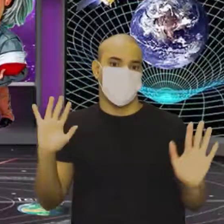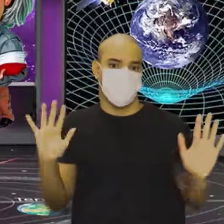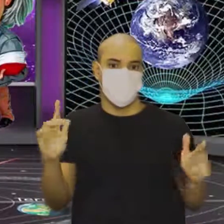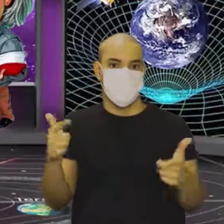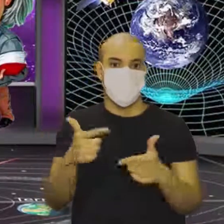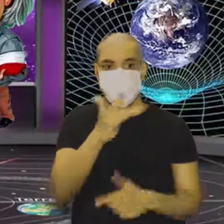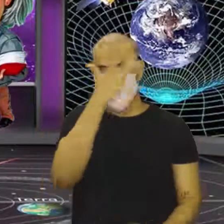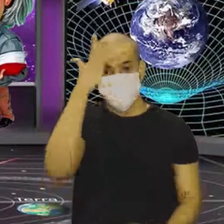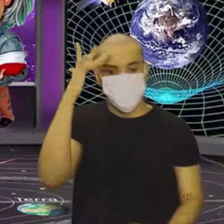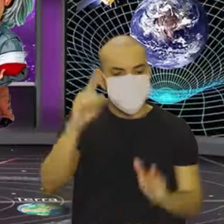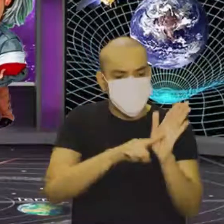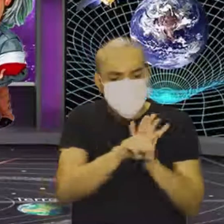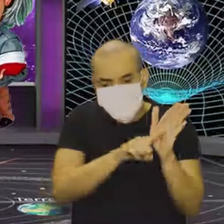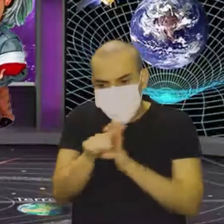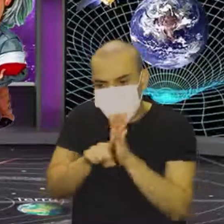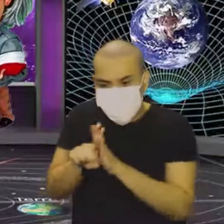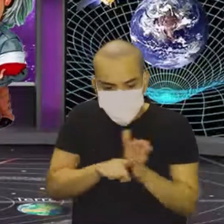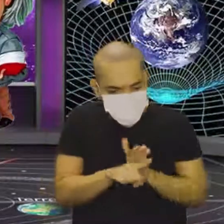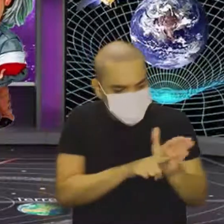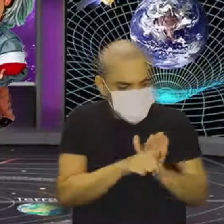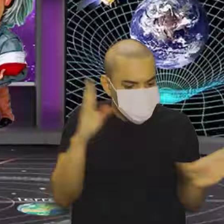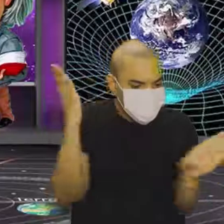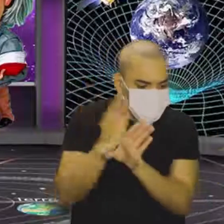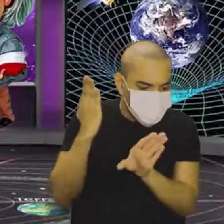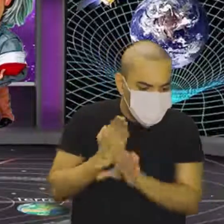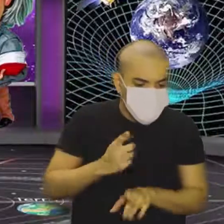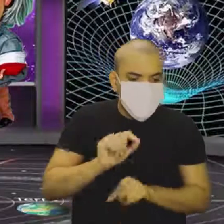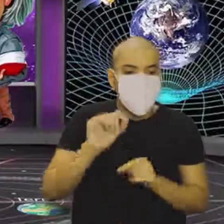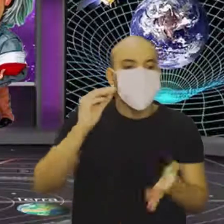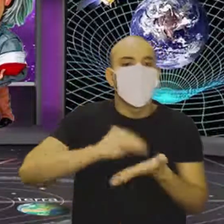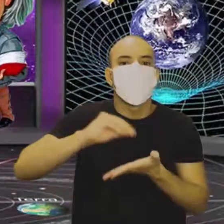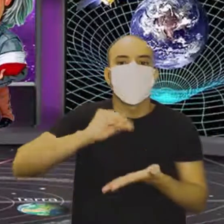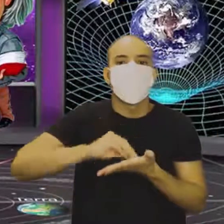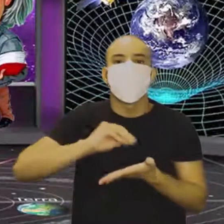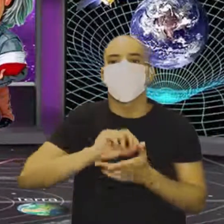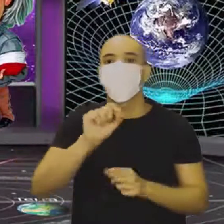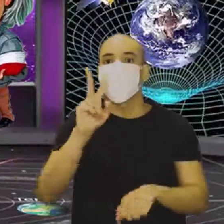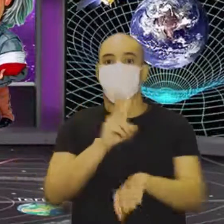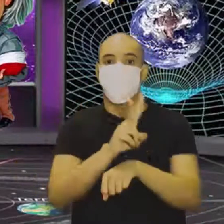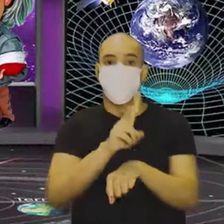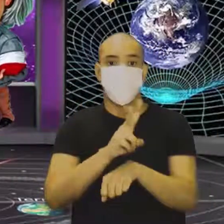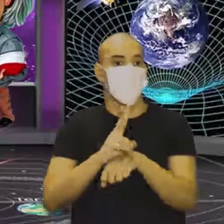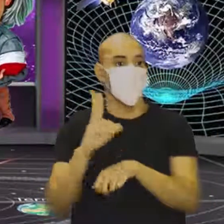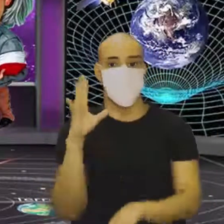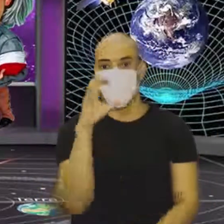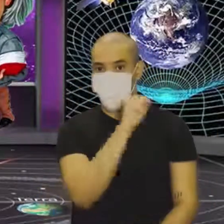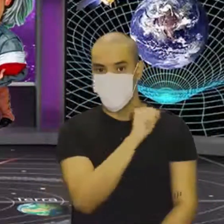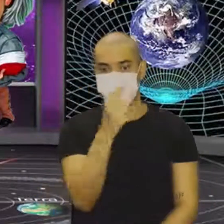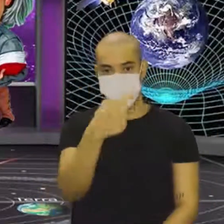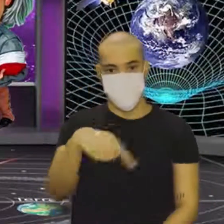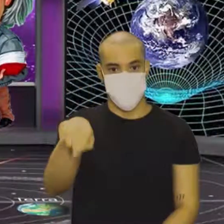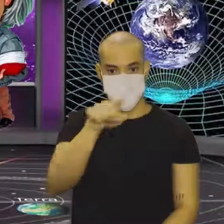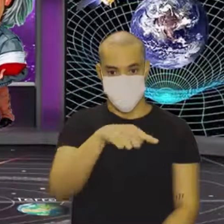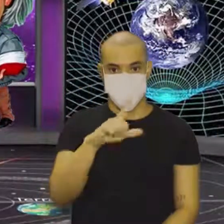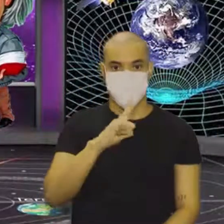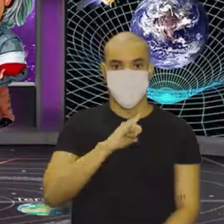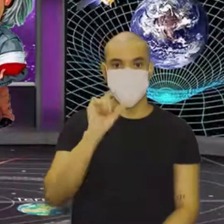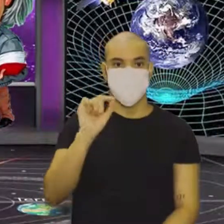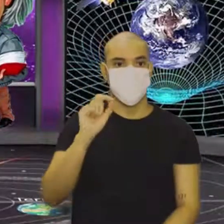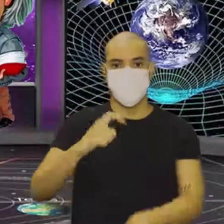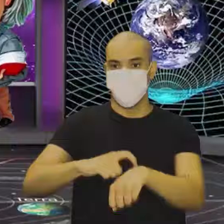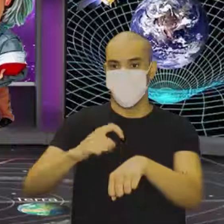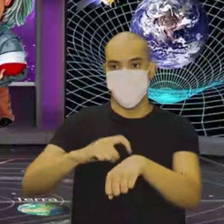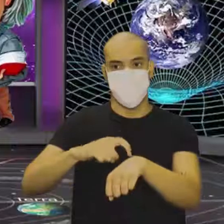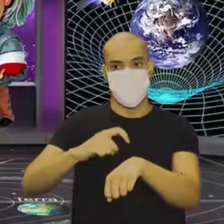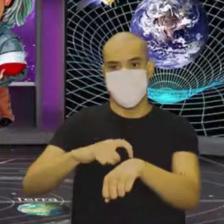o pessoal tem que investigar essa anormalidade e fazer com que o sistema de proteção entre em ação para que você fique o menor